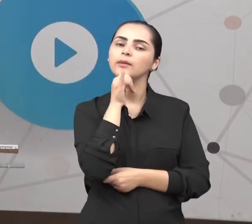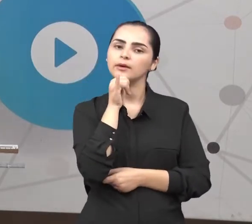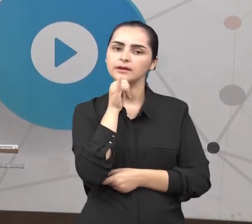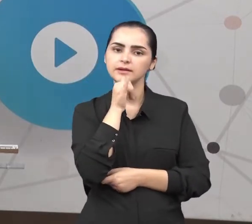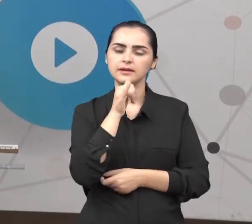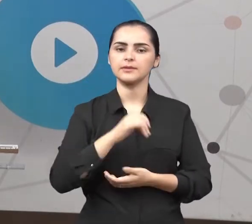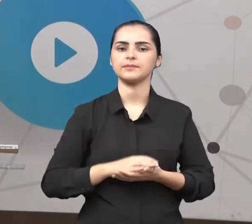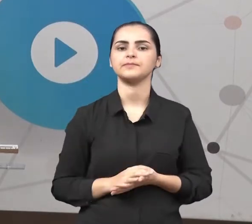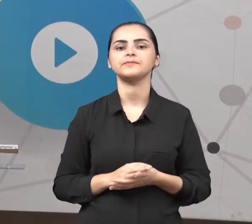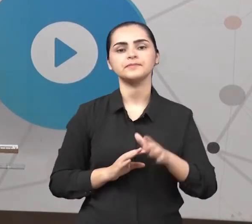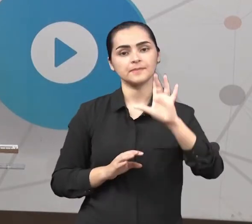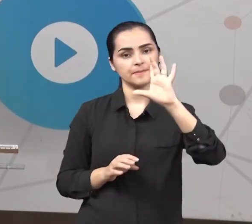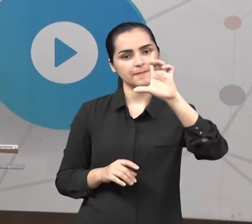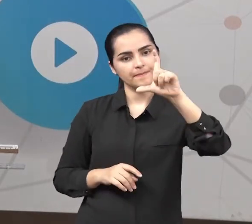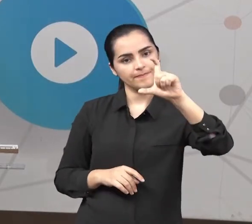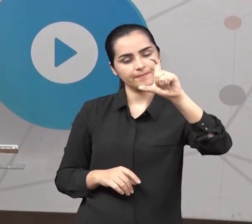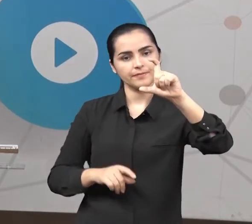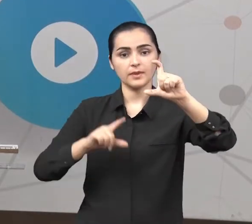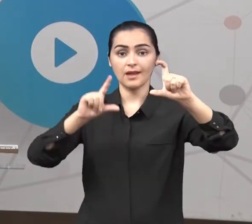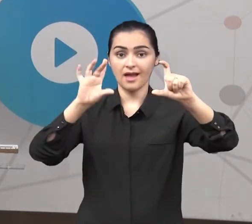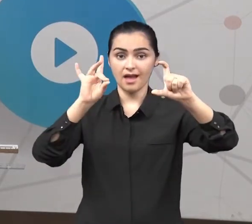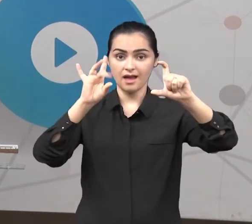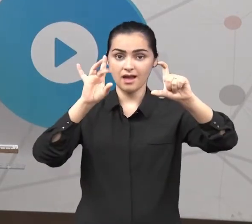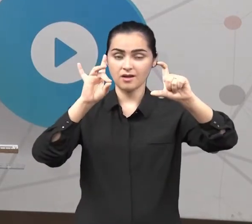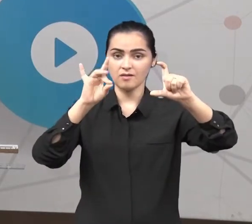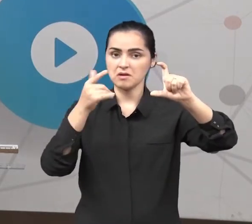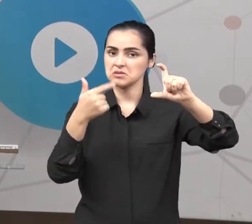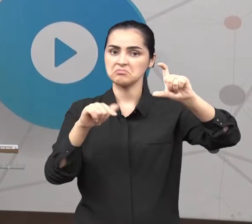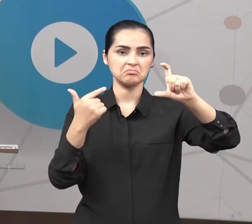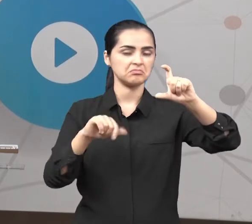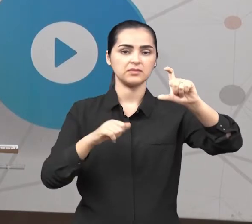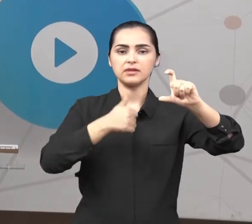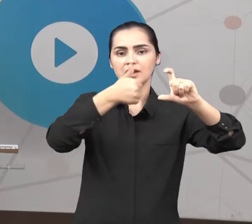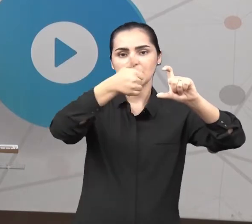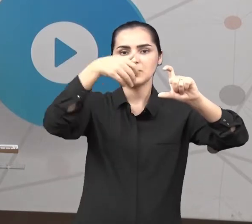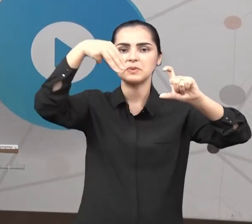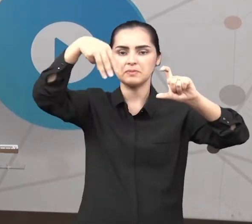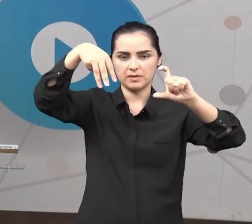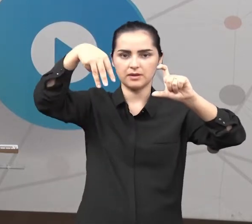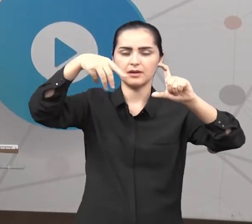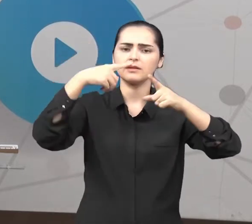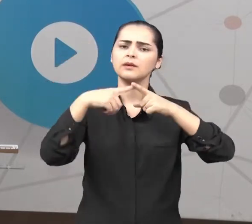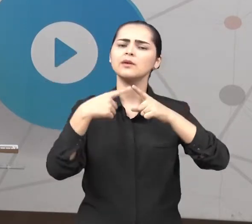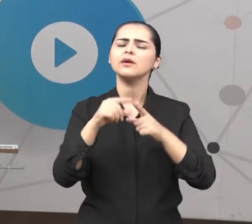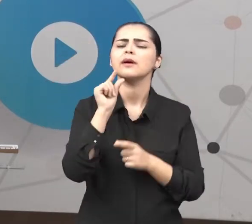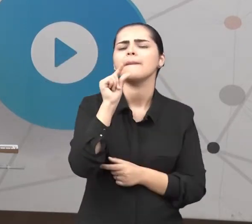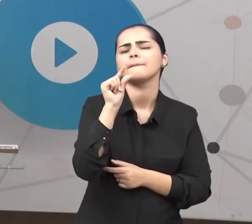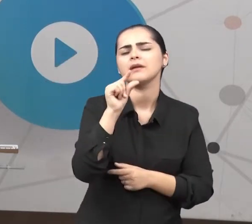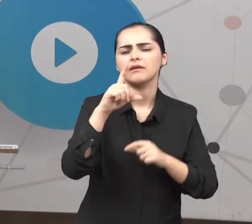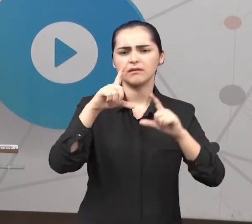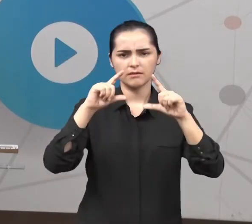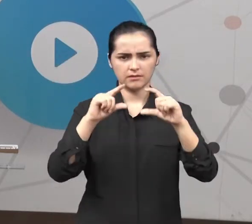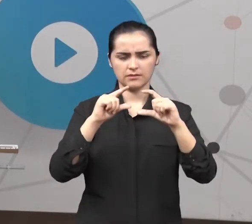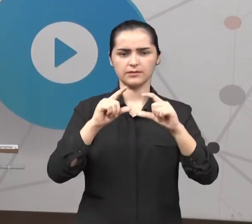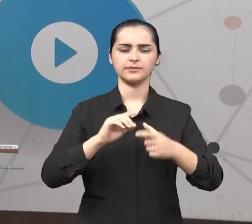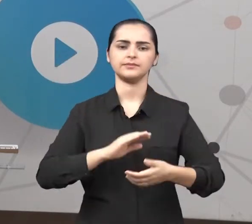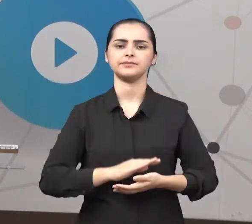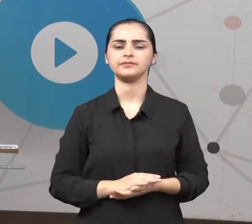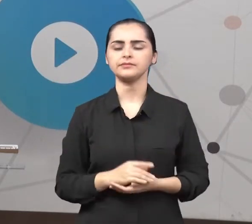esse tubo de cola. Ele não chega a 1 metro porque é um objeto pequeno.